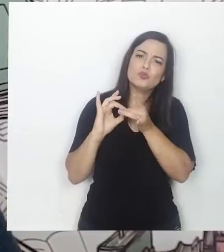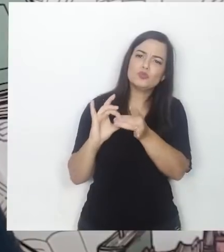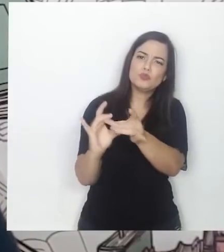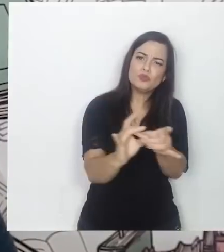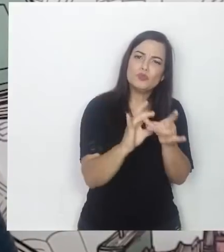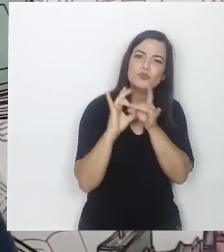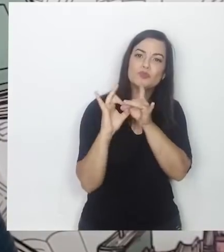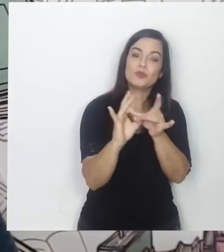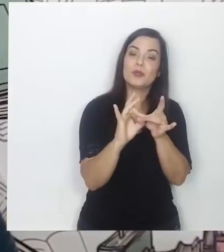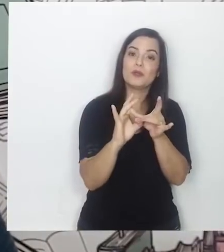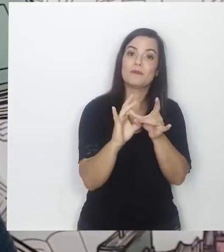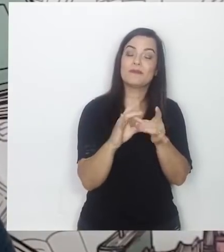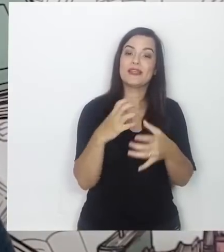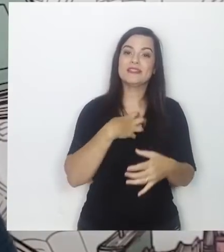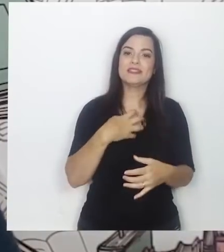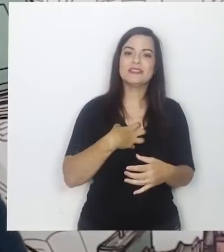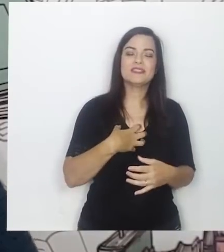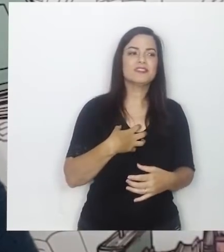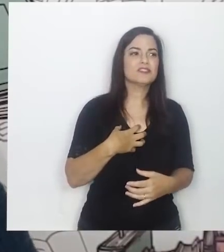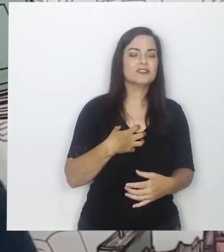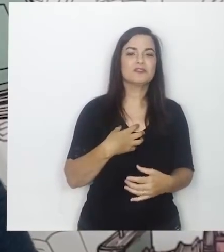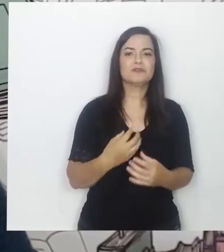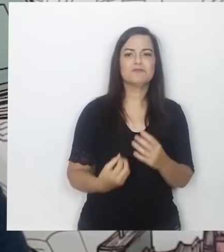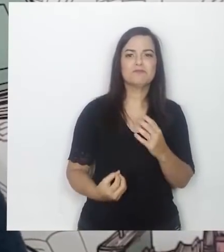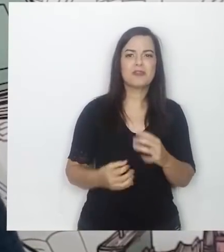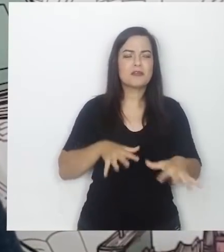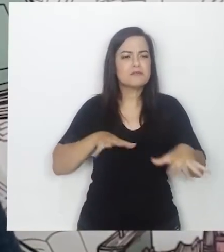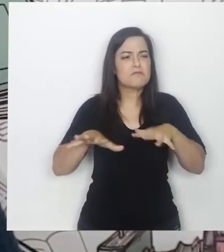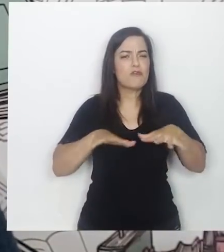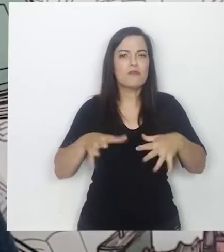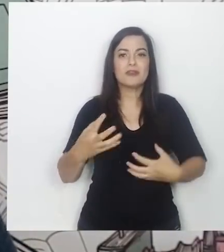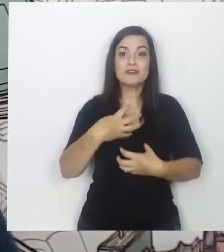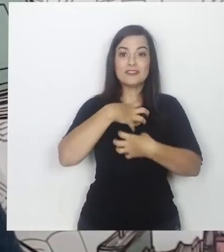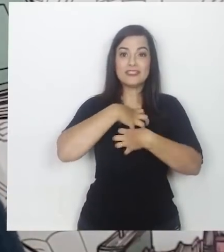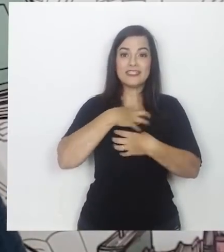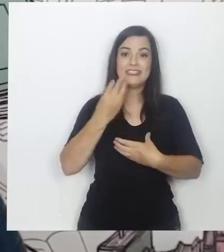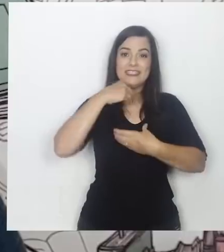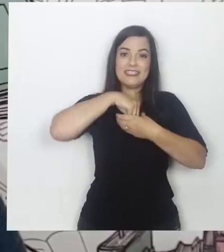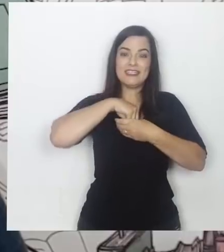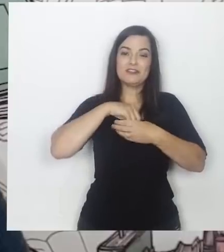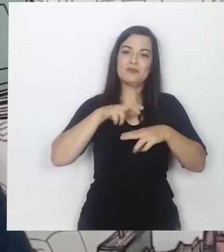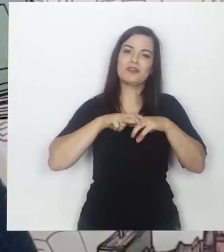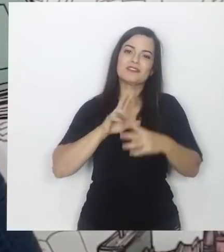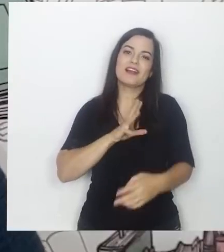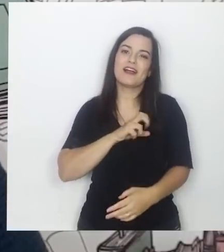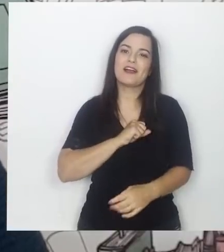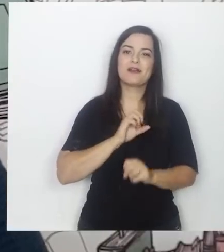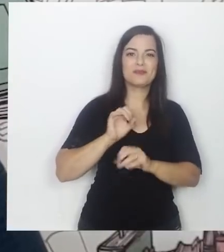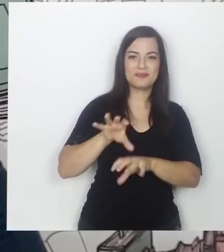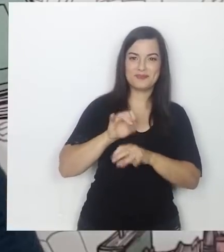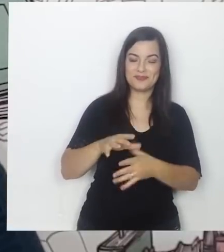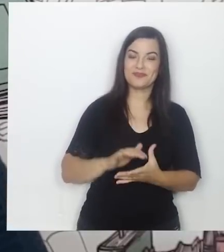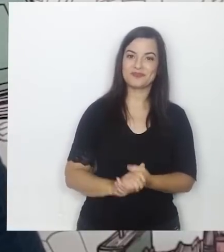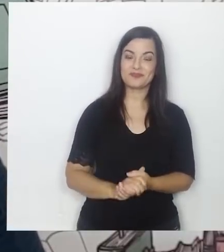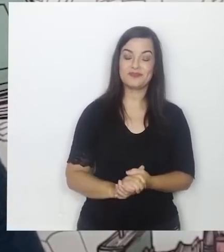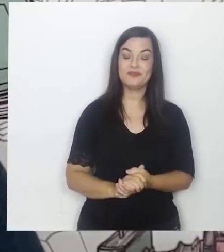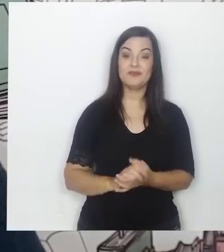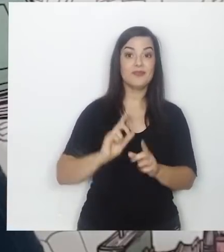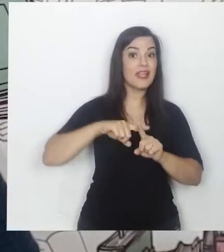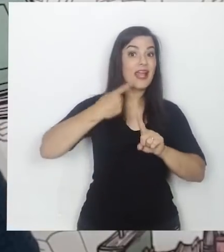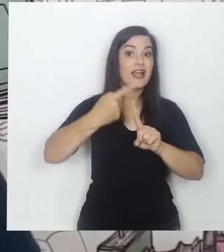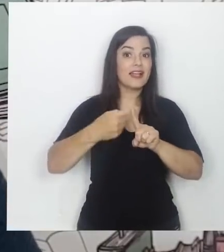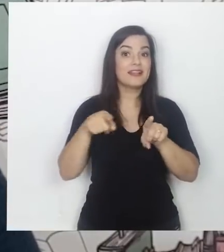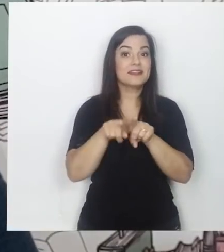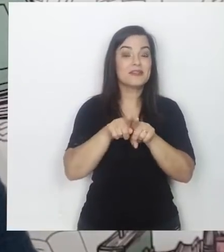pelo amor que nós temos pela educação. Então esse foi o nosso grupo de planejamento. Além disso, tivemos